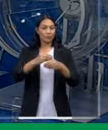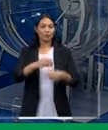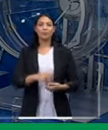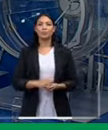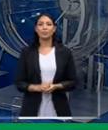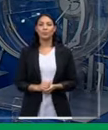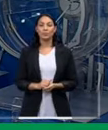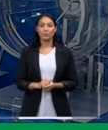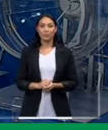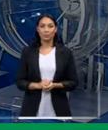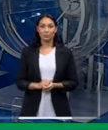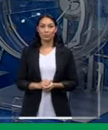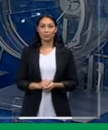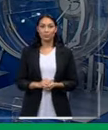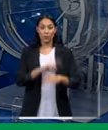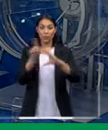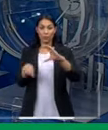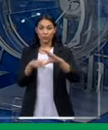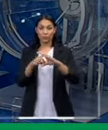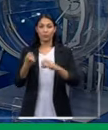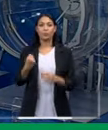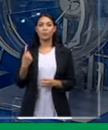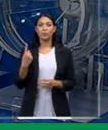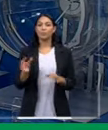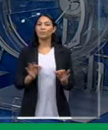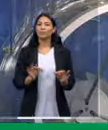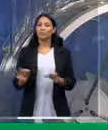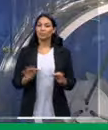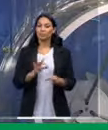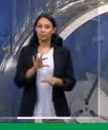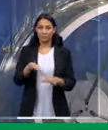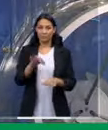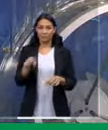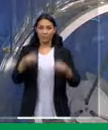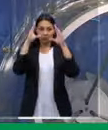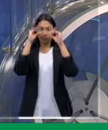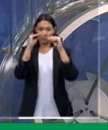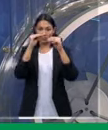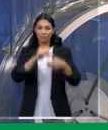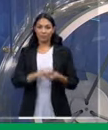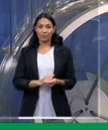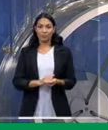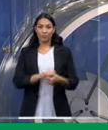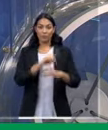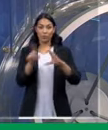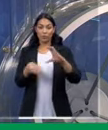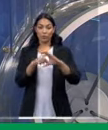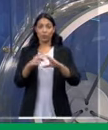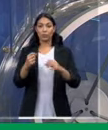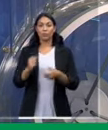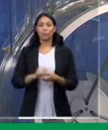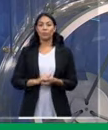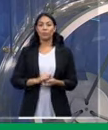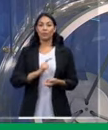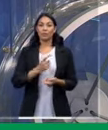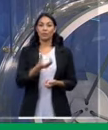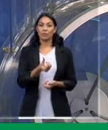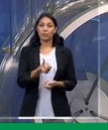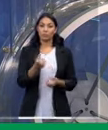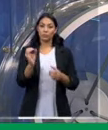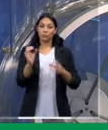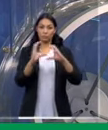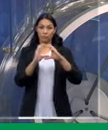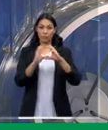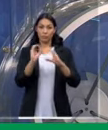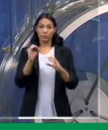próximo concurso. O nosso globo número 1 aqui já está preparado para o sorteio desta noite. O suporte contém 60 bolas